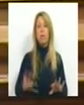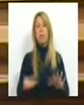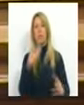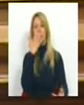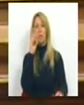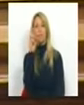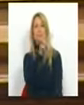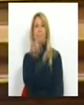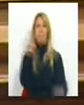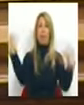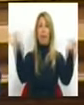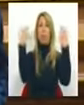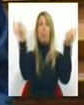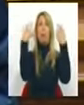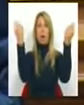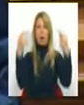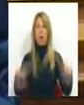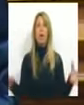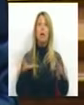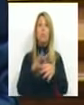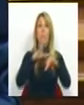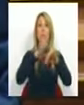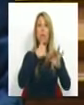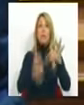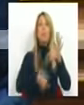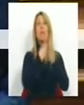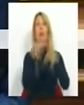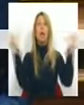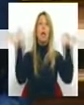propaganda a que todos assistimos em torno do anúncio desta medida,